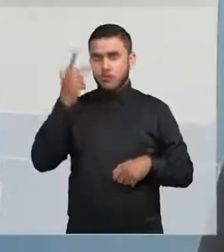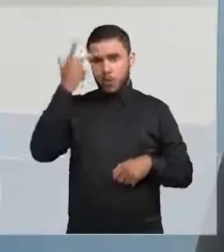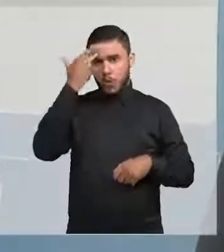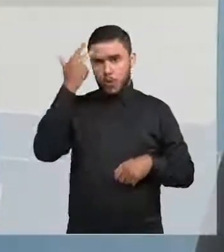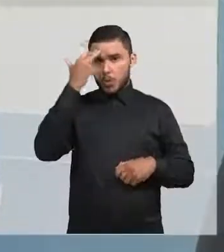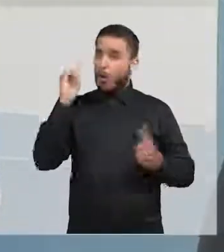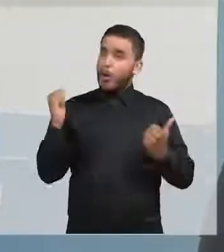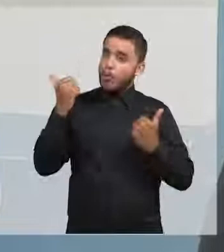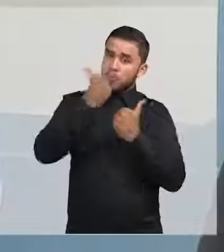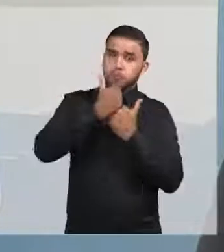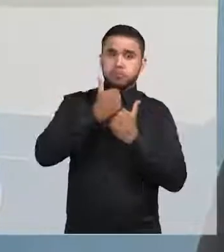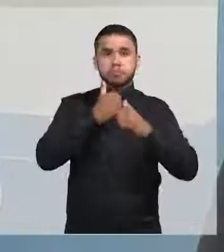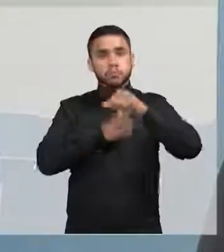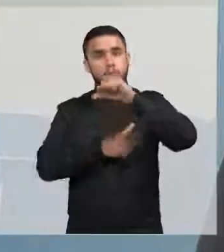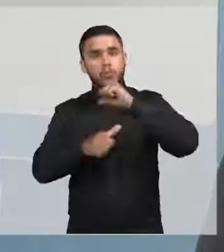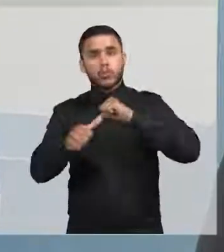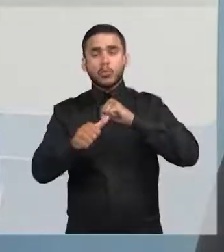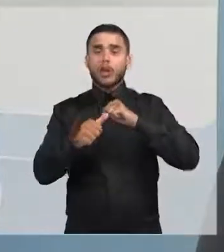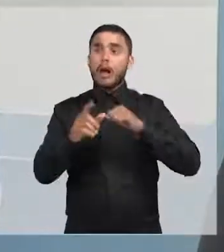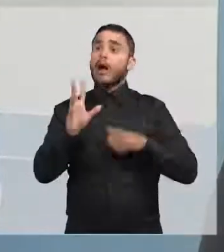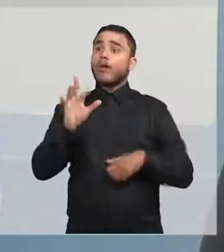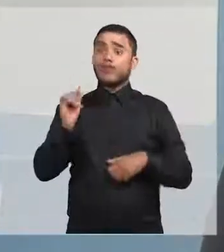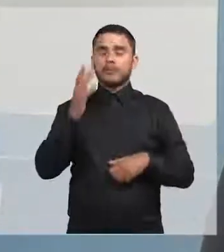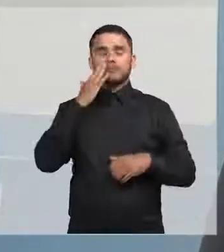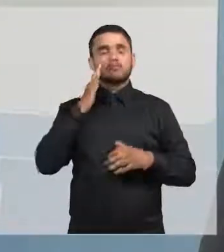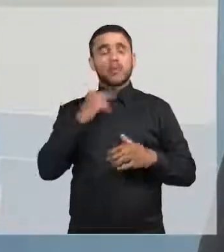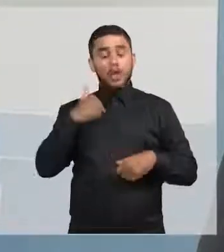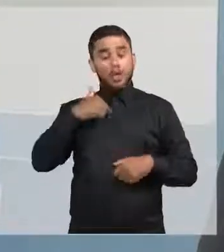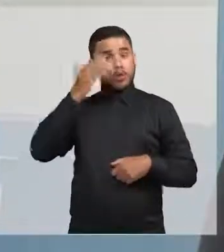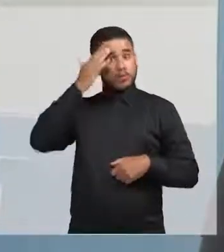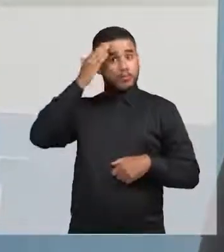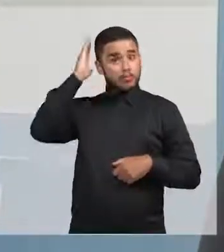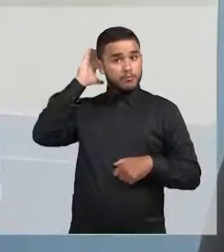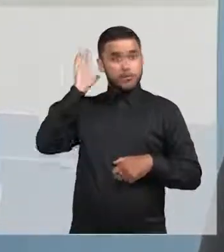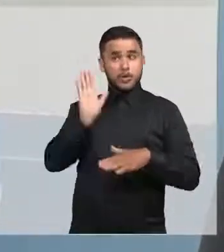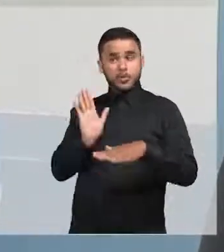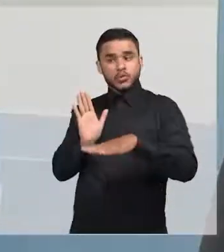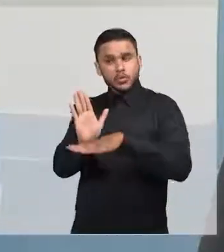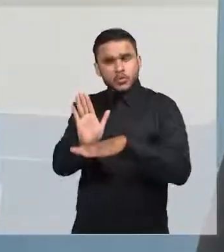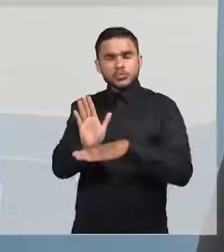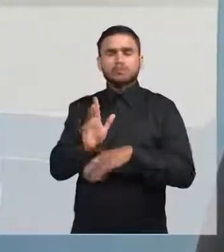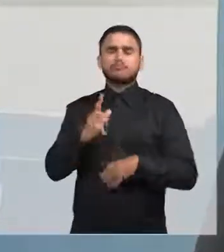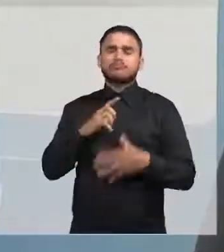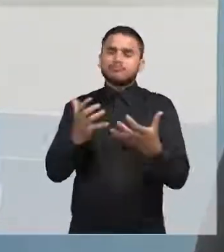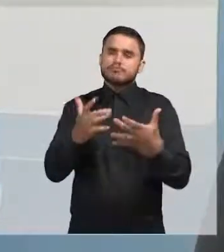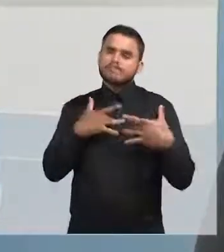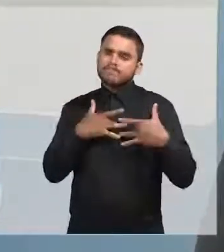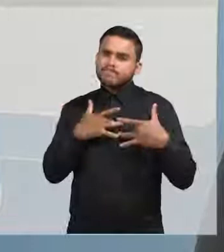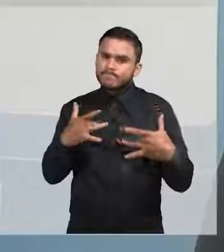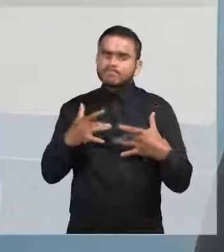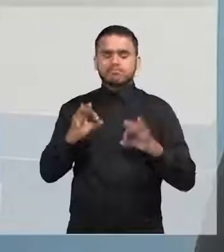porque as coisas contra ele são muito graves. Então, eu acho que ele está fazendo isso como espécie de uma